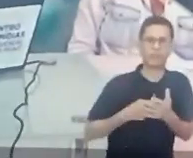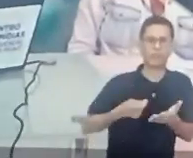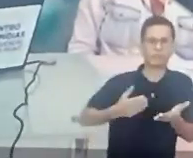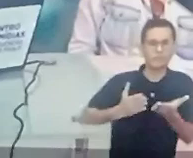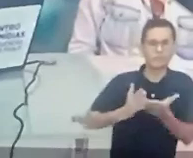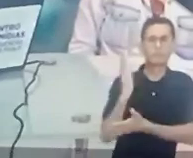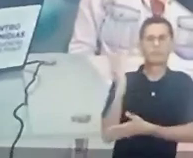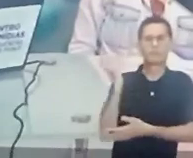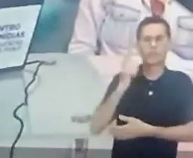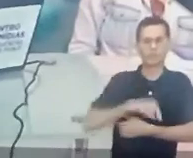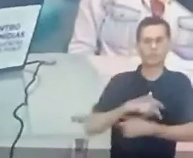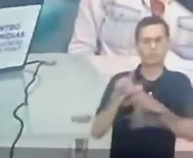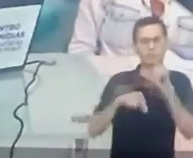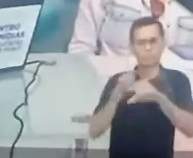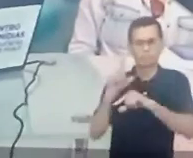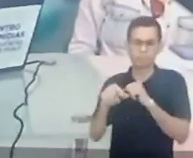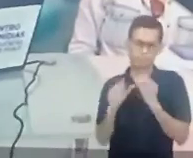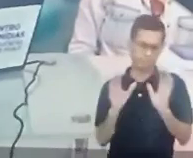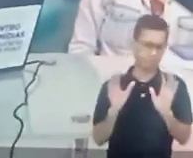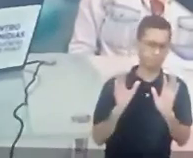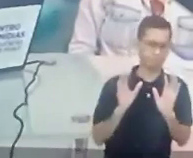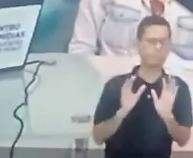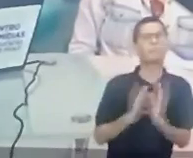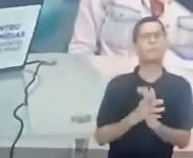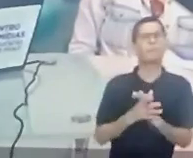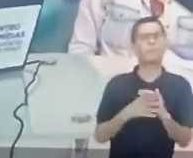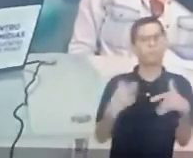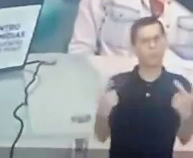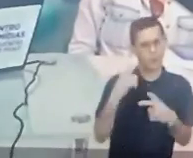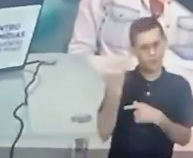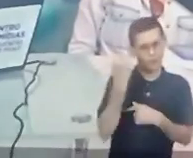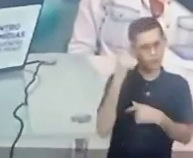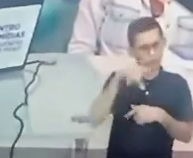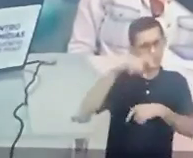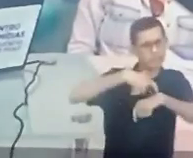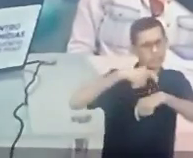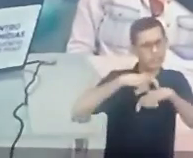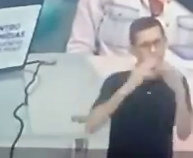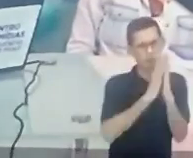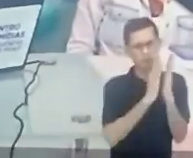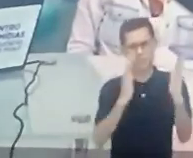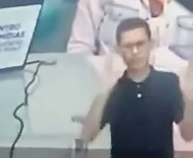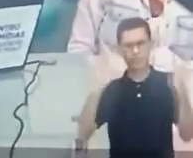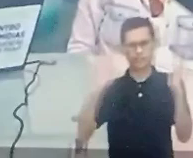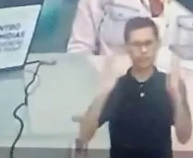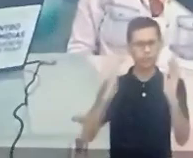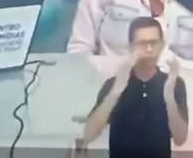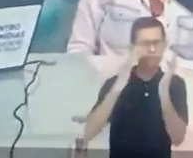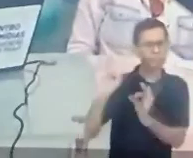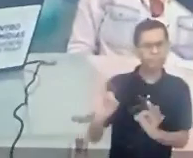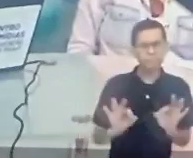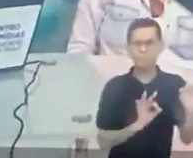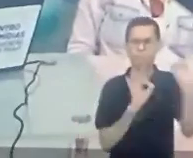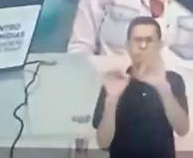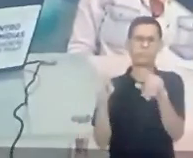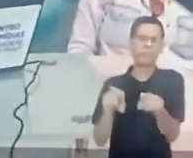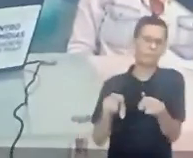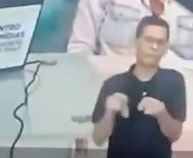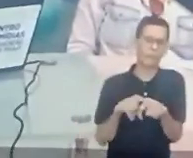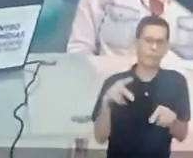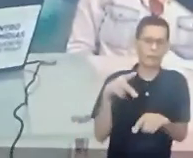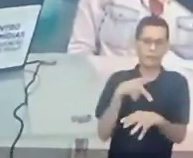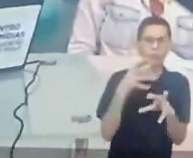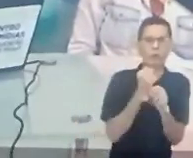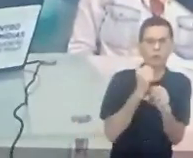compulsória. Então, assim, é muito importante que durante esse período vocês façam esse acompanhamento e verifiquem a pontuação dos docentes,